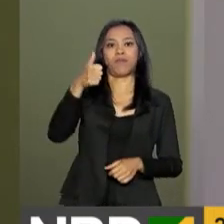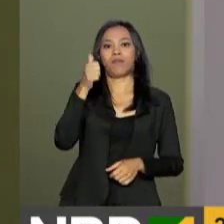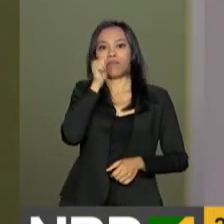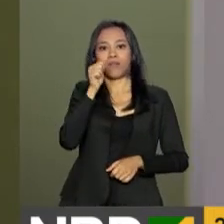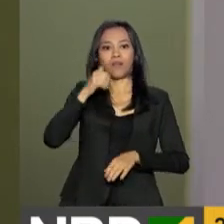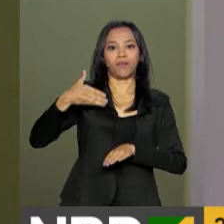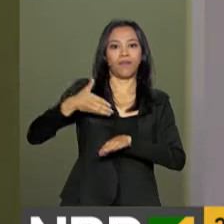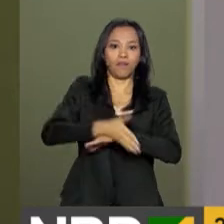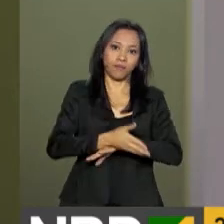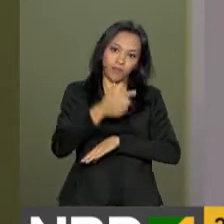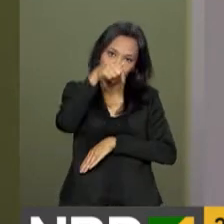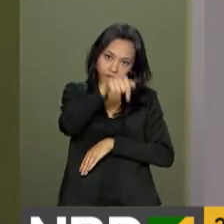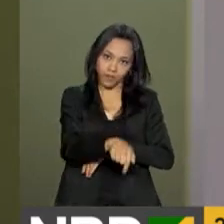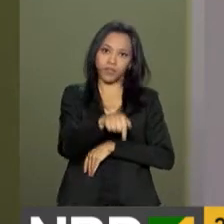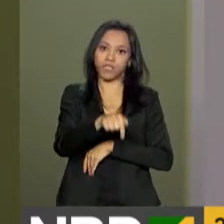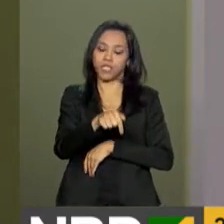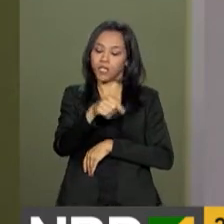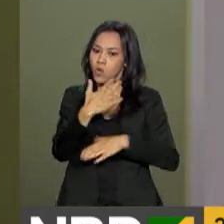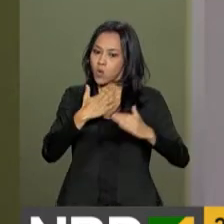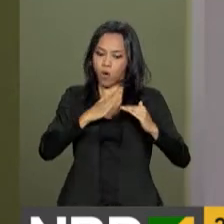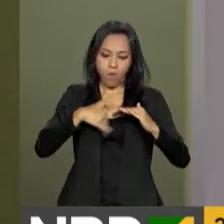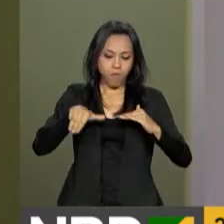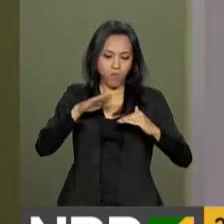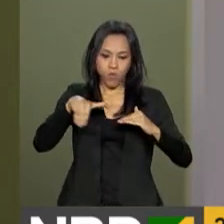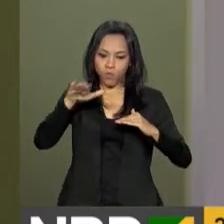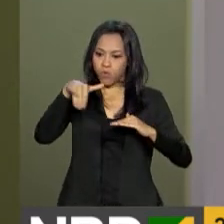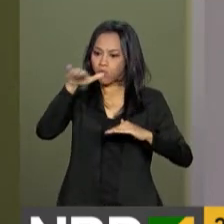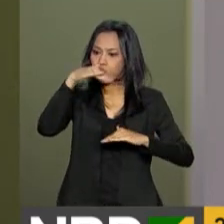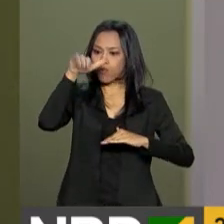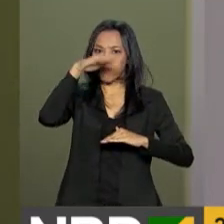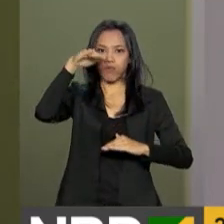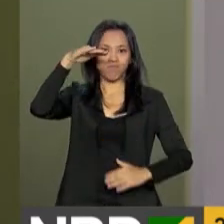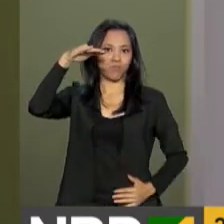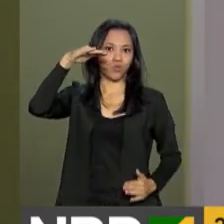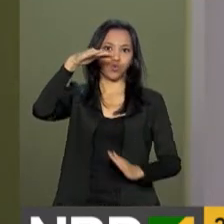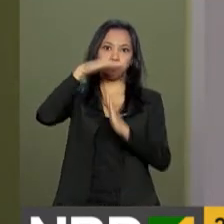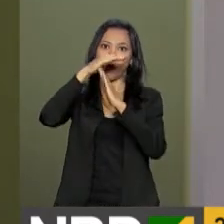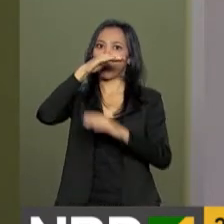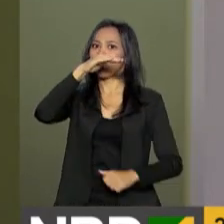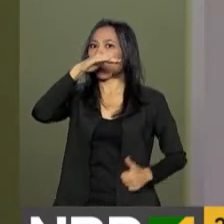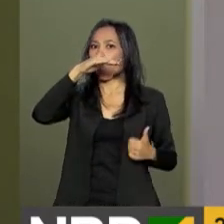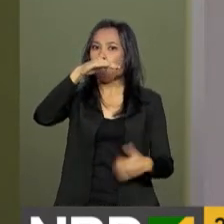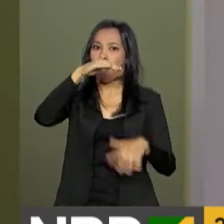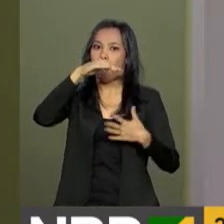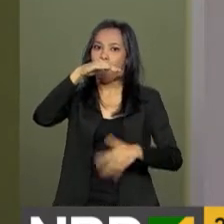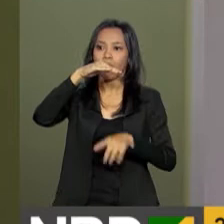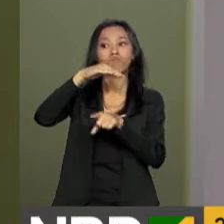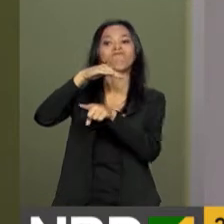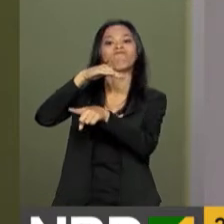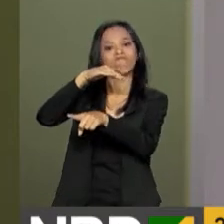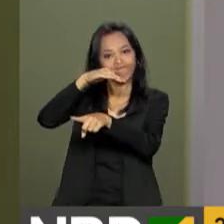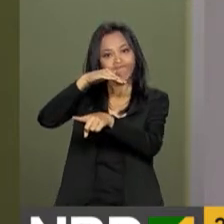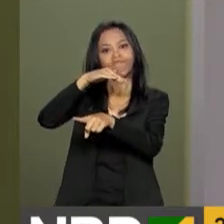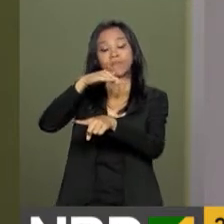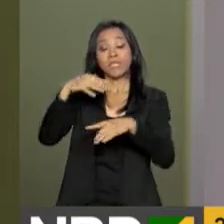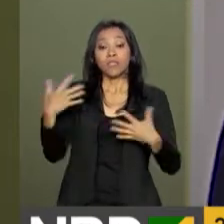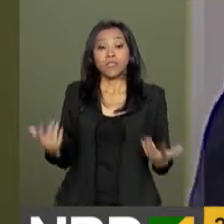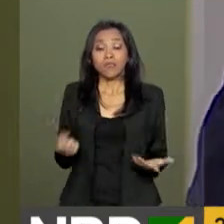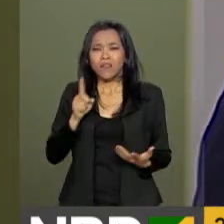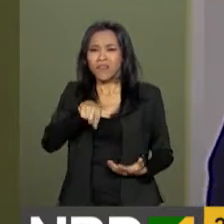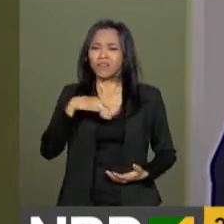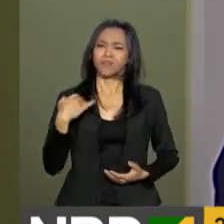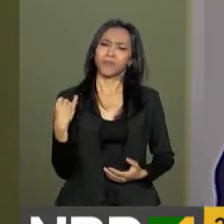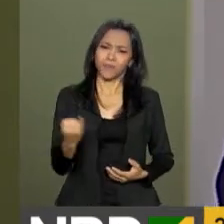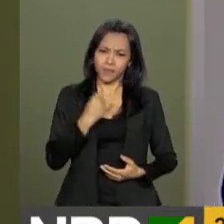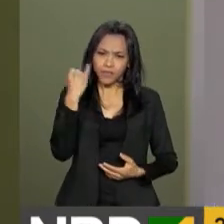a chegar ao posto mais alto da carreira e realmente interessante este fato eu